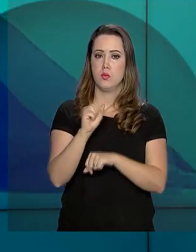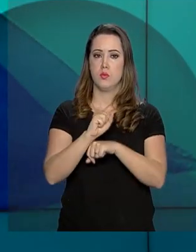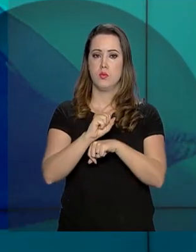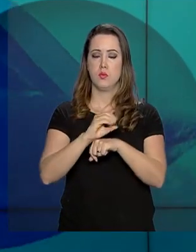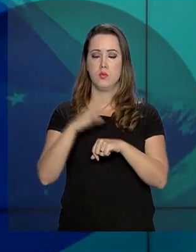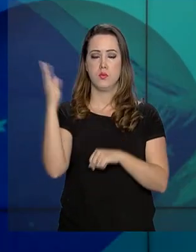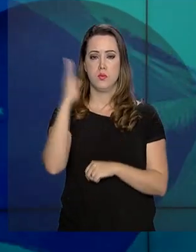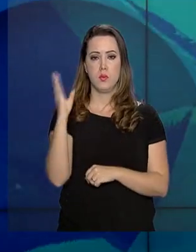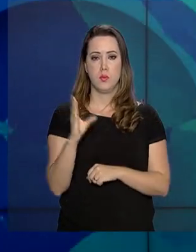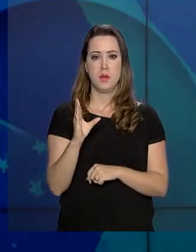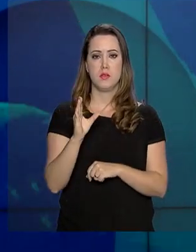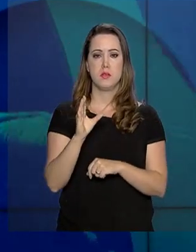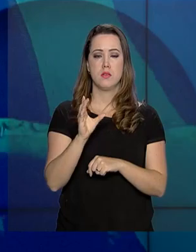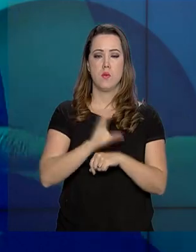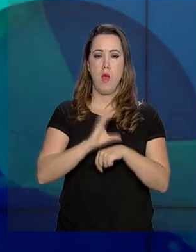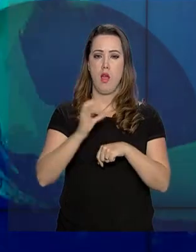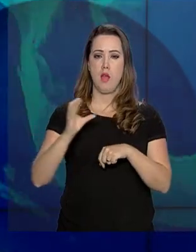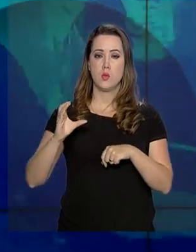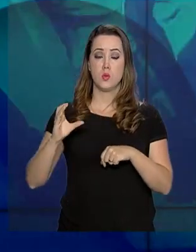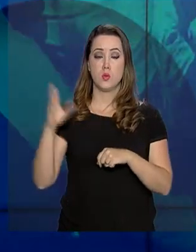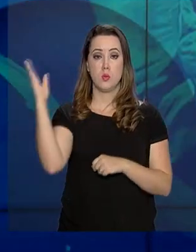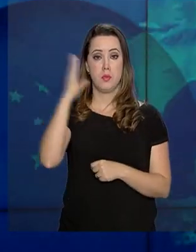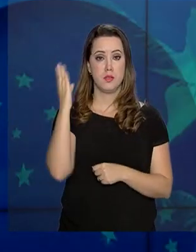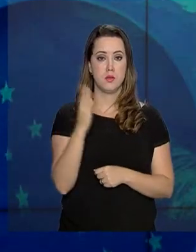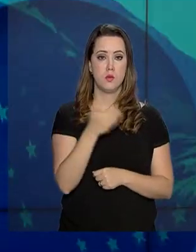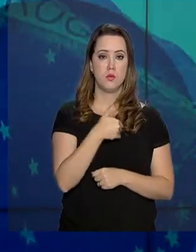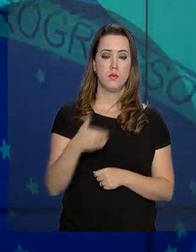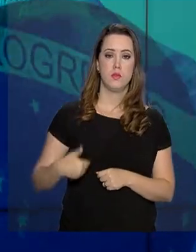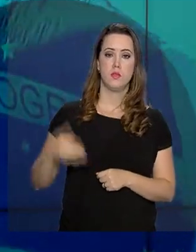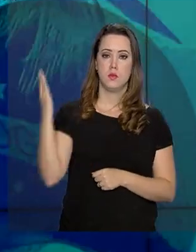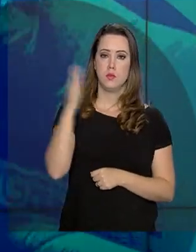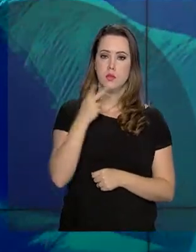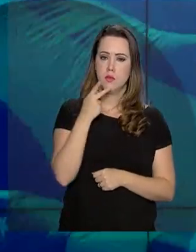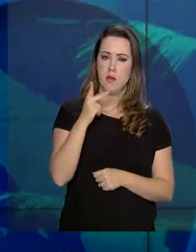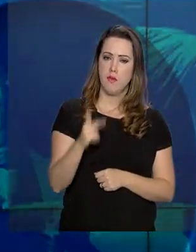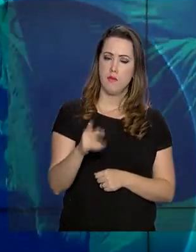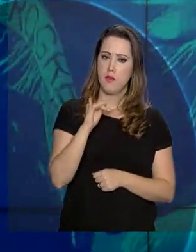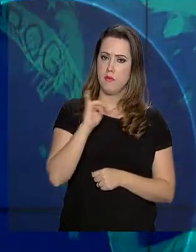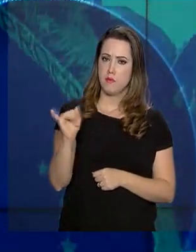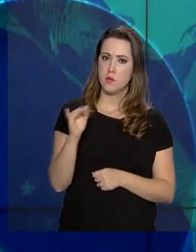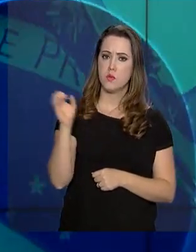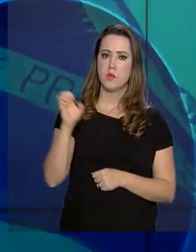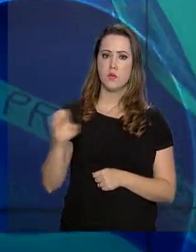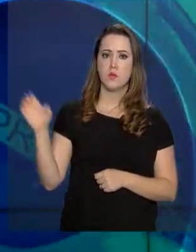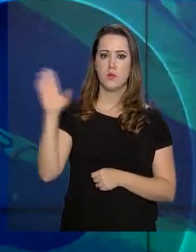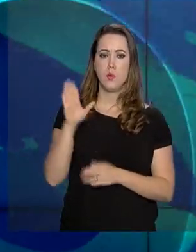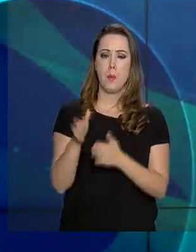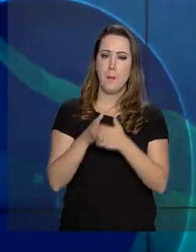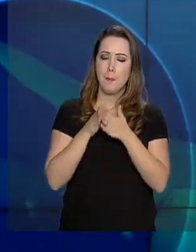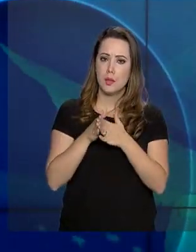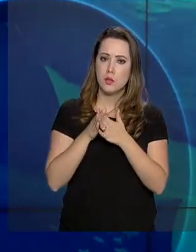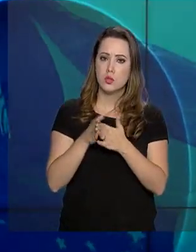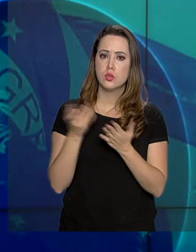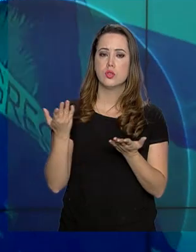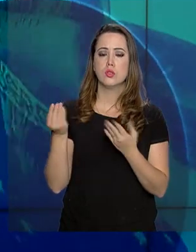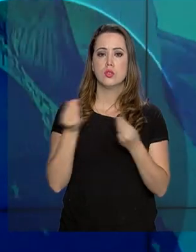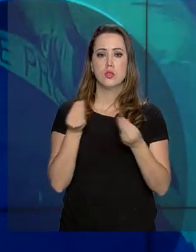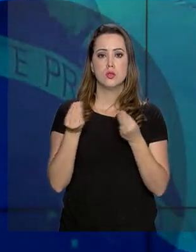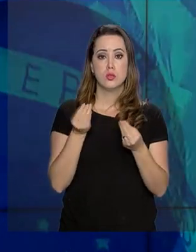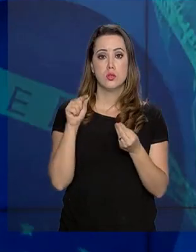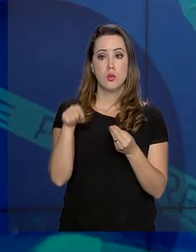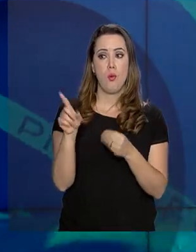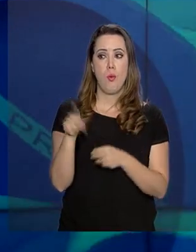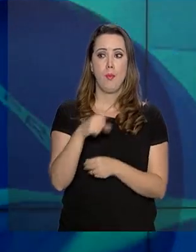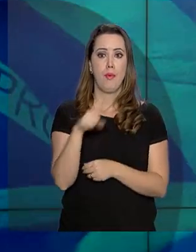aço do Brasil o governo brasileiro informa que encaminhou a união europeia um pedido de compensação por